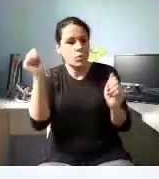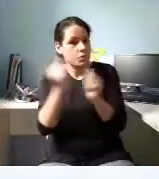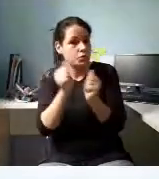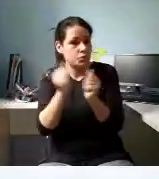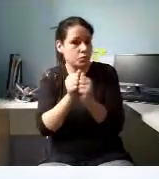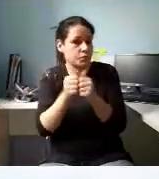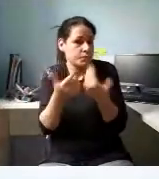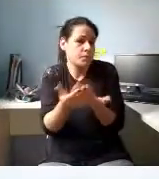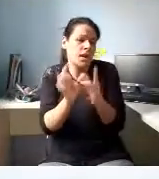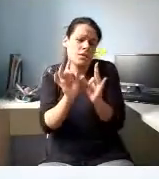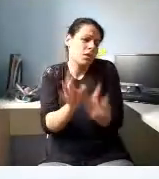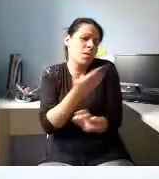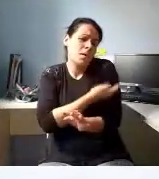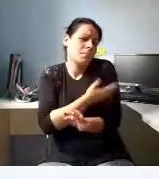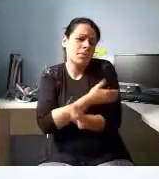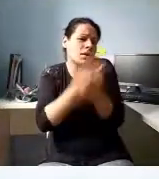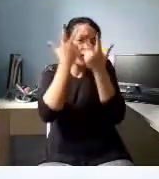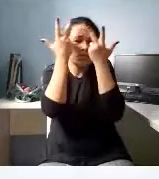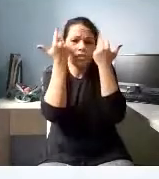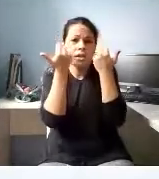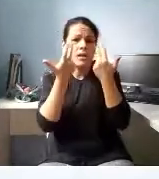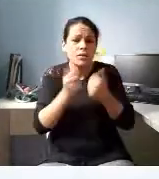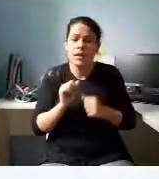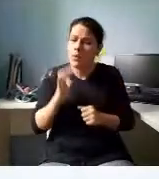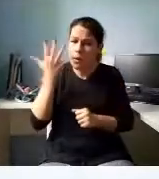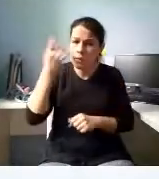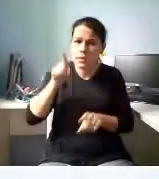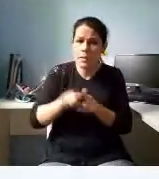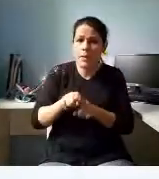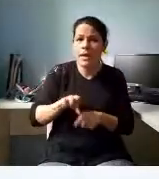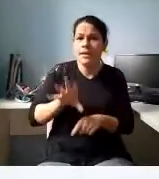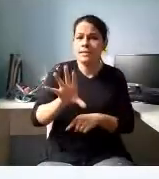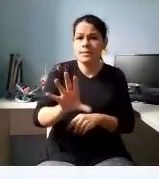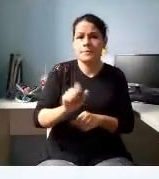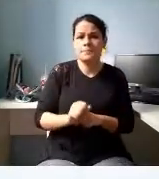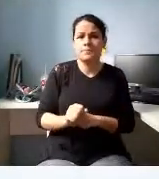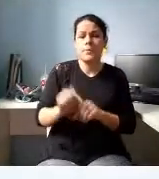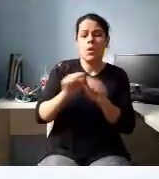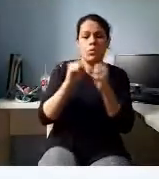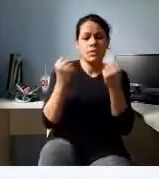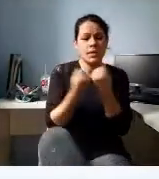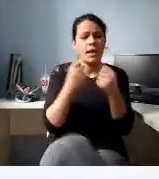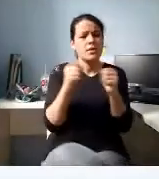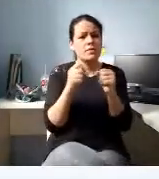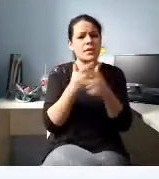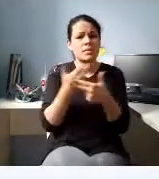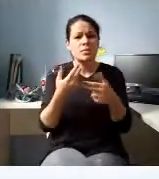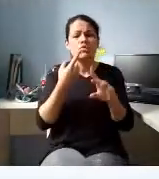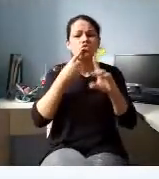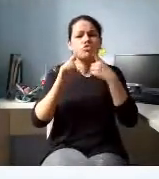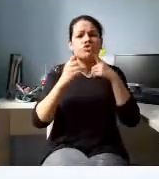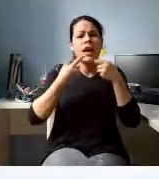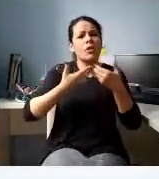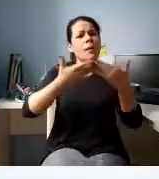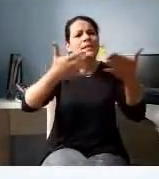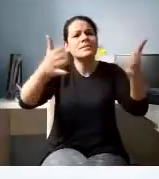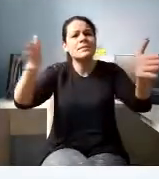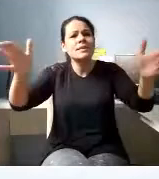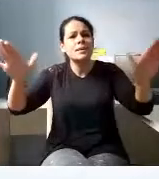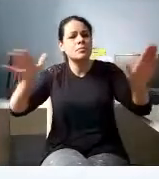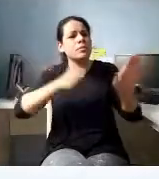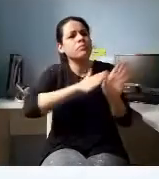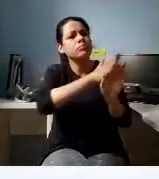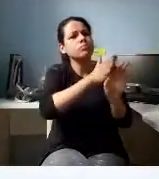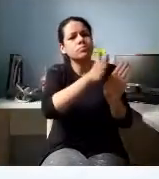uma prática, normalmente o Senado tende a fazer diálogos um pouco mais amplos com outros